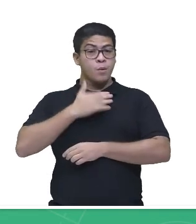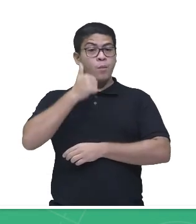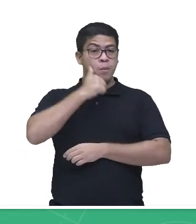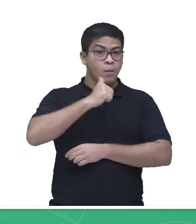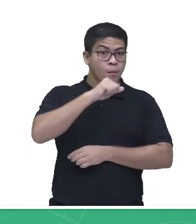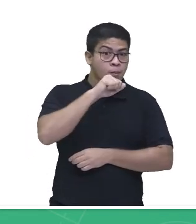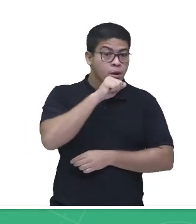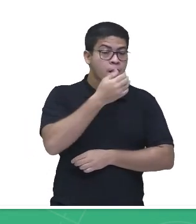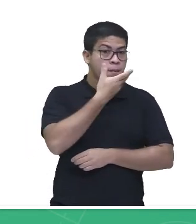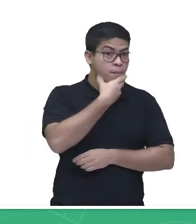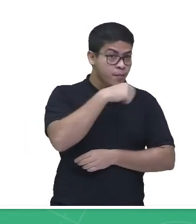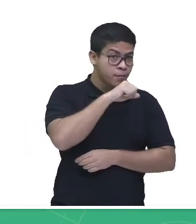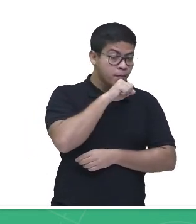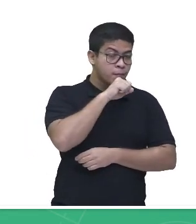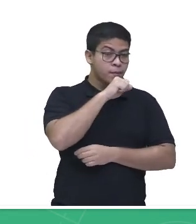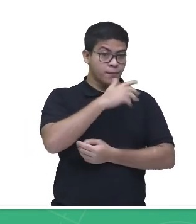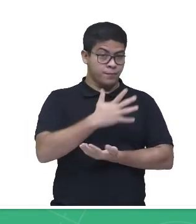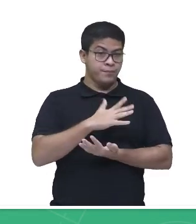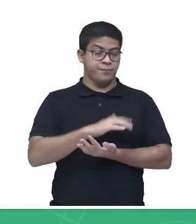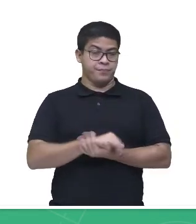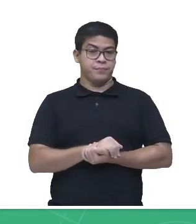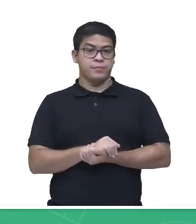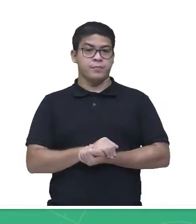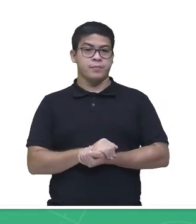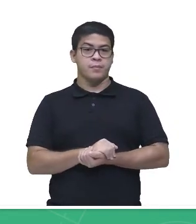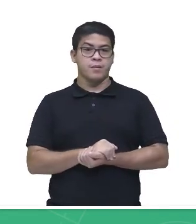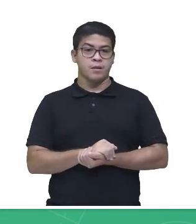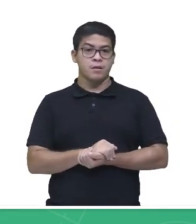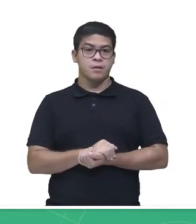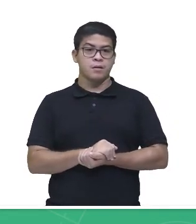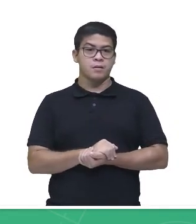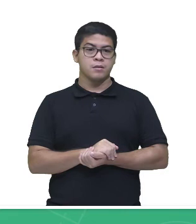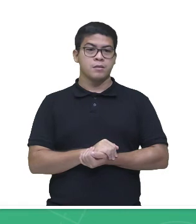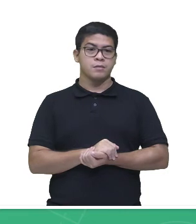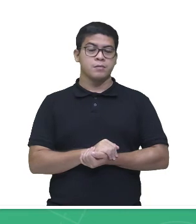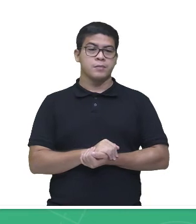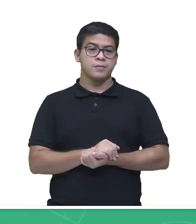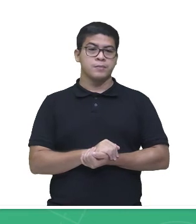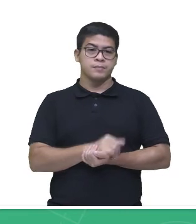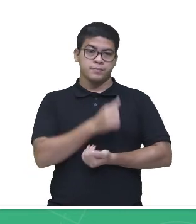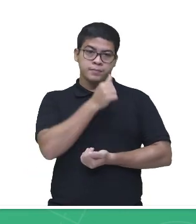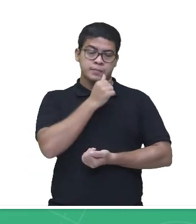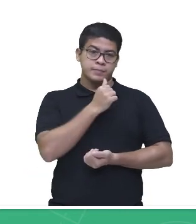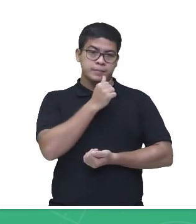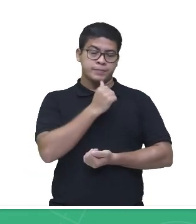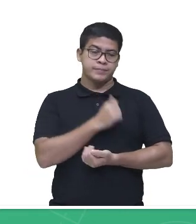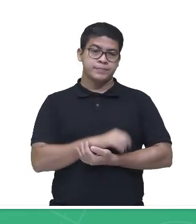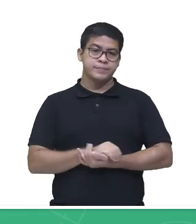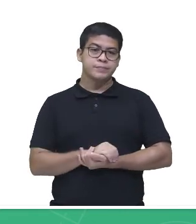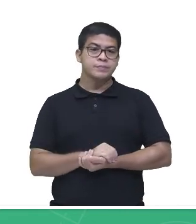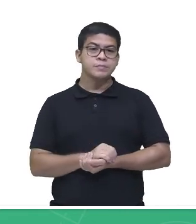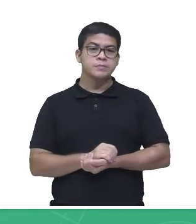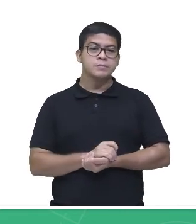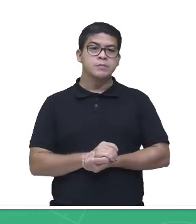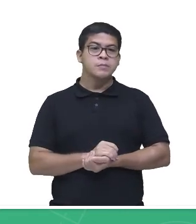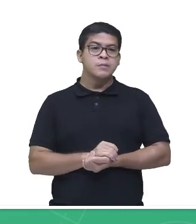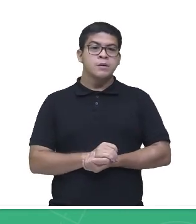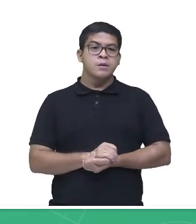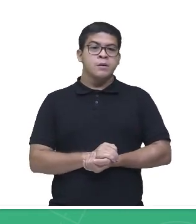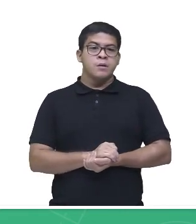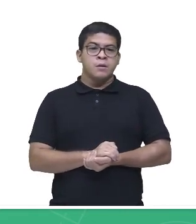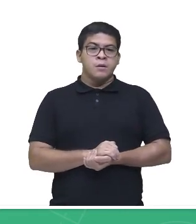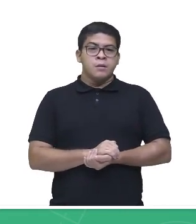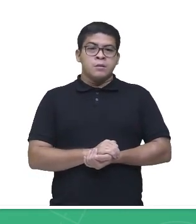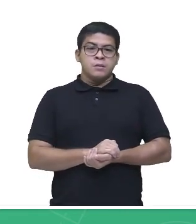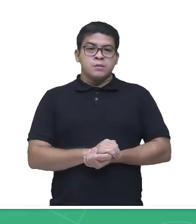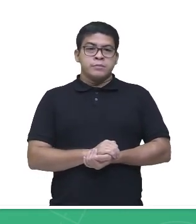estou falando deles. No espanhol, ellos. Ok? Eu estou falando deles no plural,